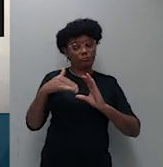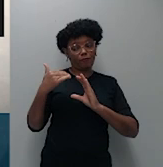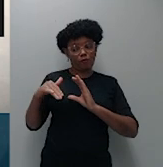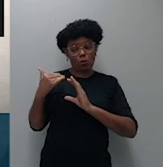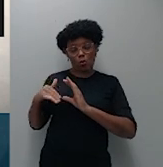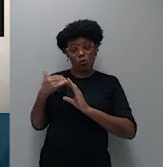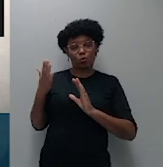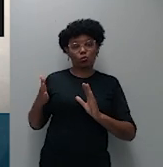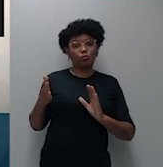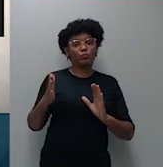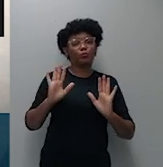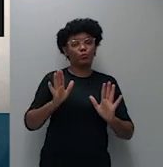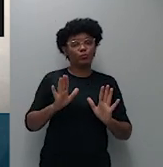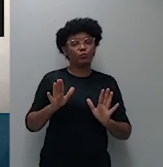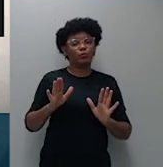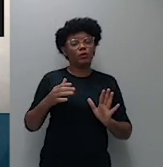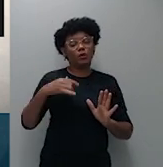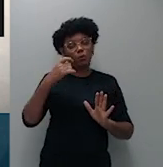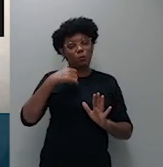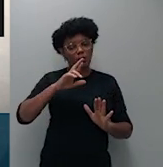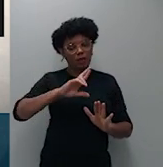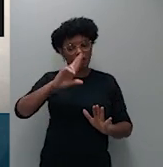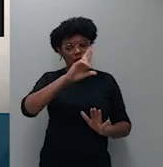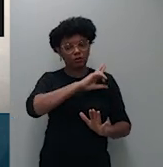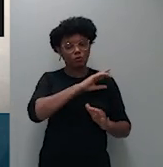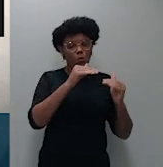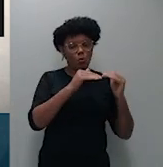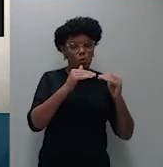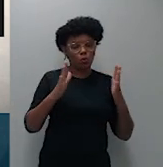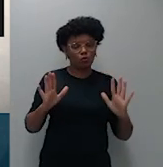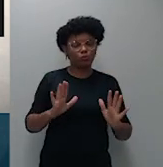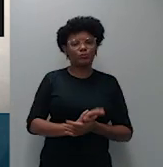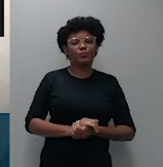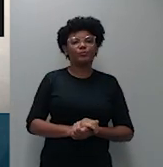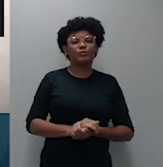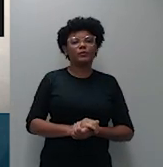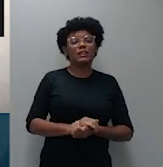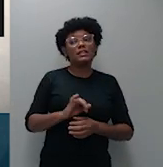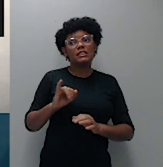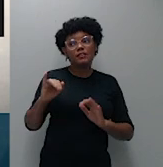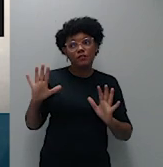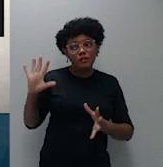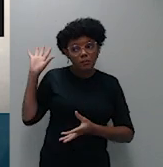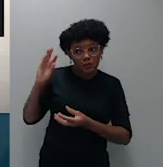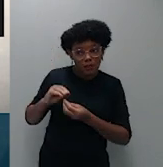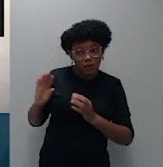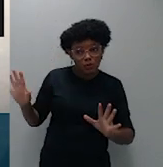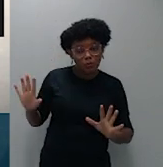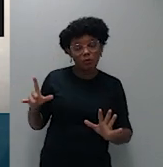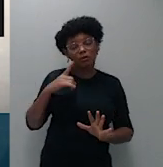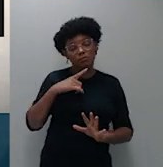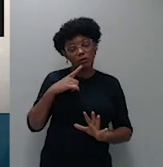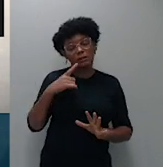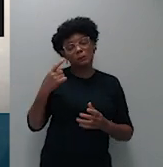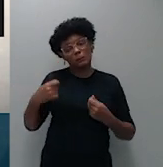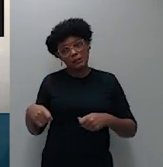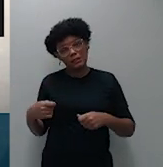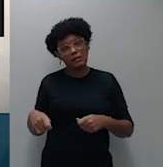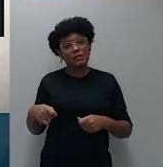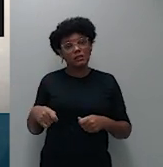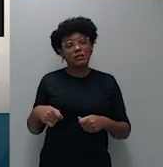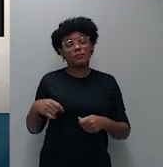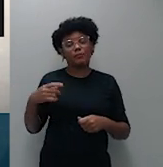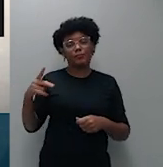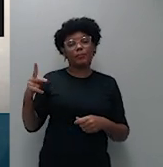minha parte estou de acordo se vossa excelência puder resumir houver necessidade E aí você